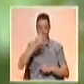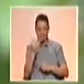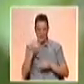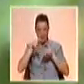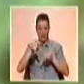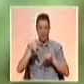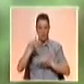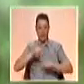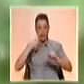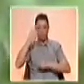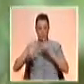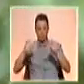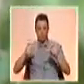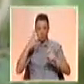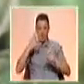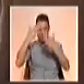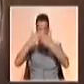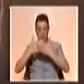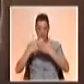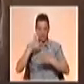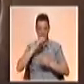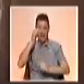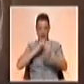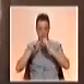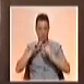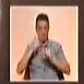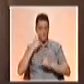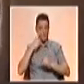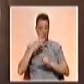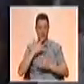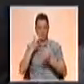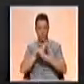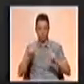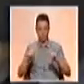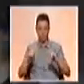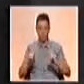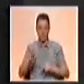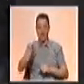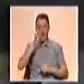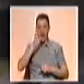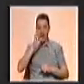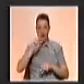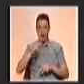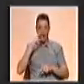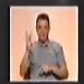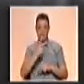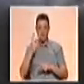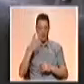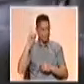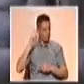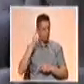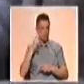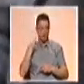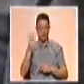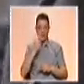humano não pode sobreviver mais de 4 dias sem consumir água. A água é essencial para a vida, mas